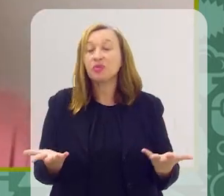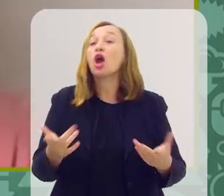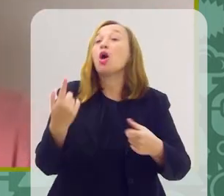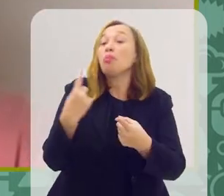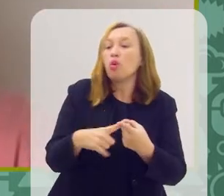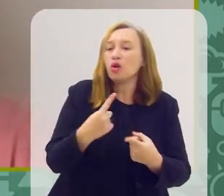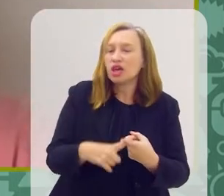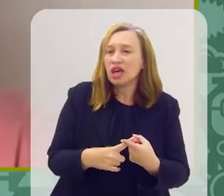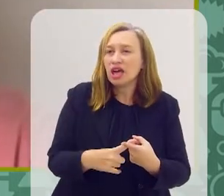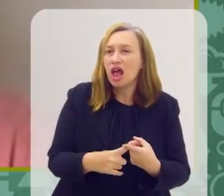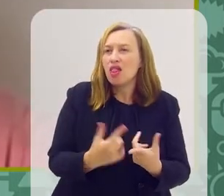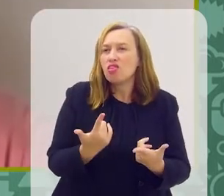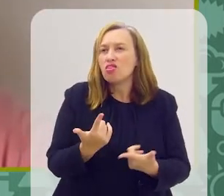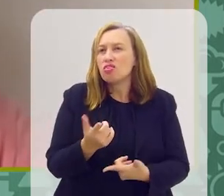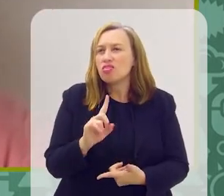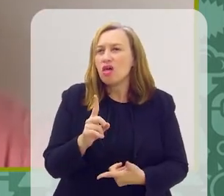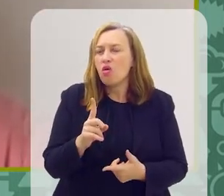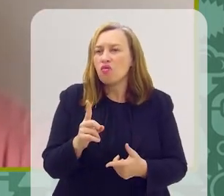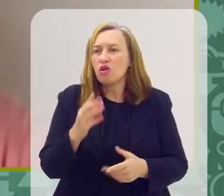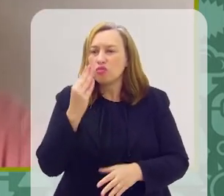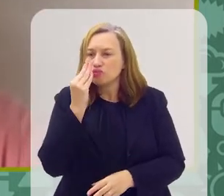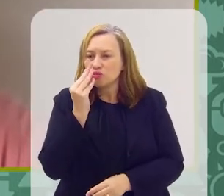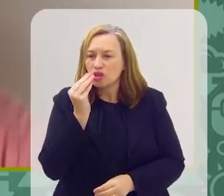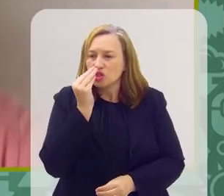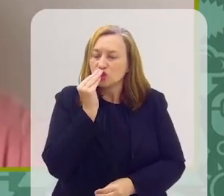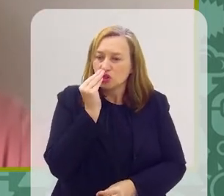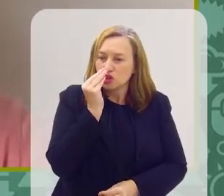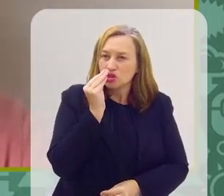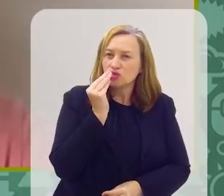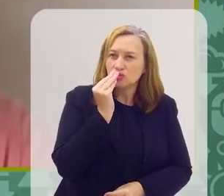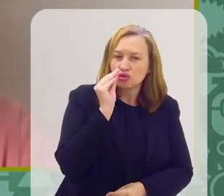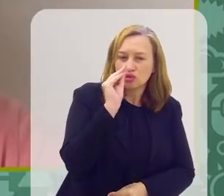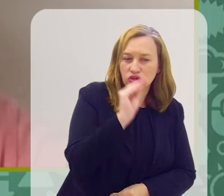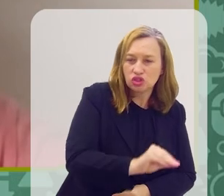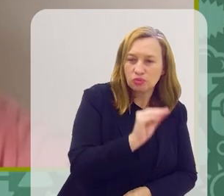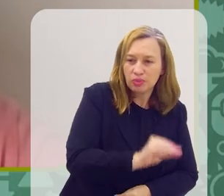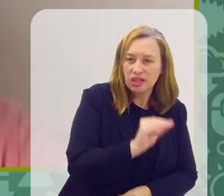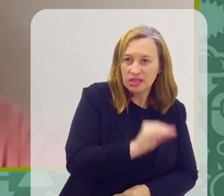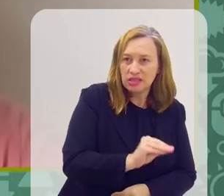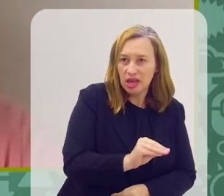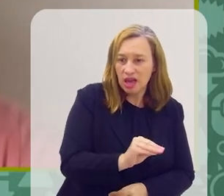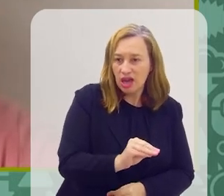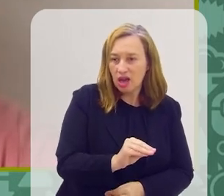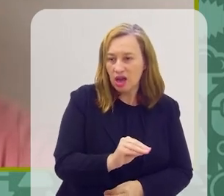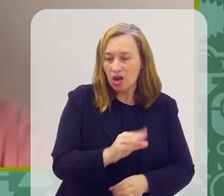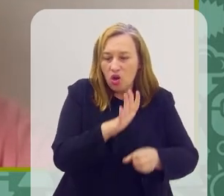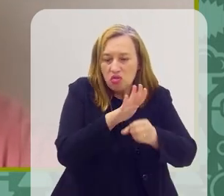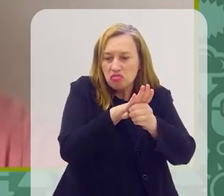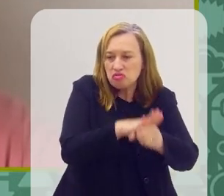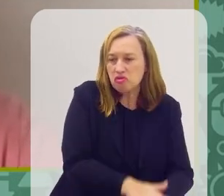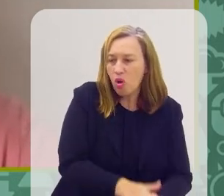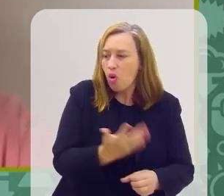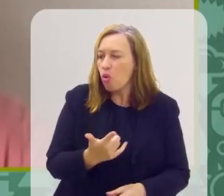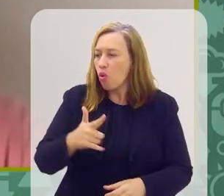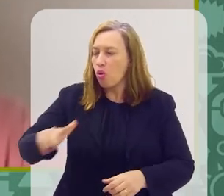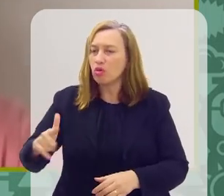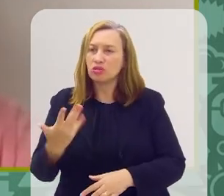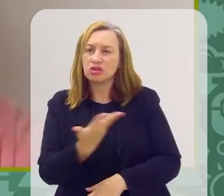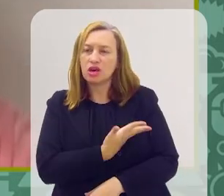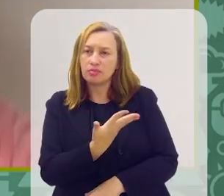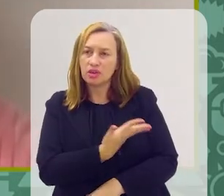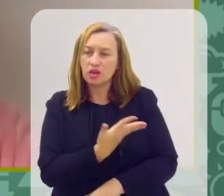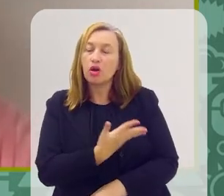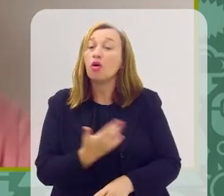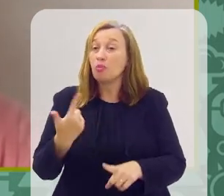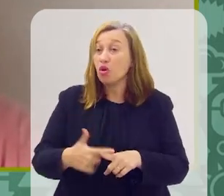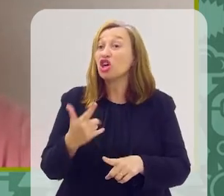mensagem, porque assim elas não vão menosprezar, não vão praticar discursos racistas com os seus colegas, porque